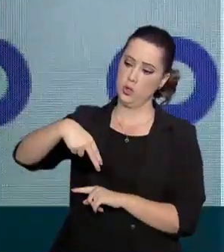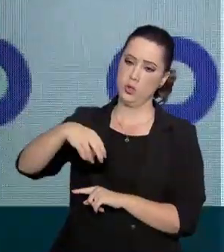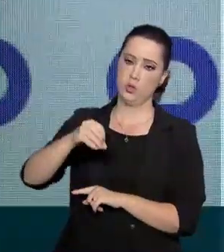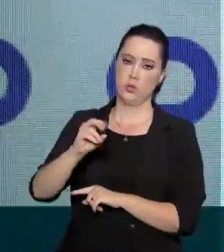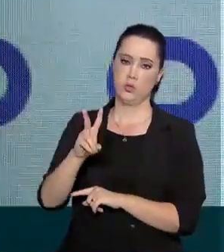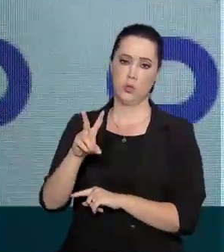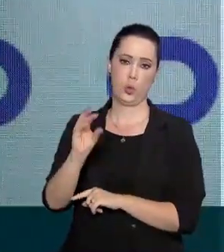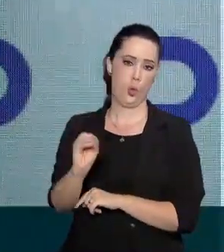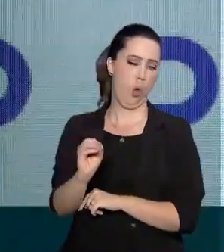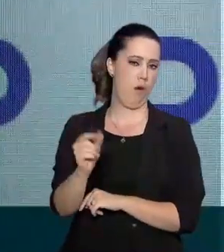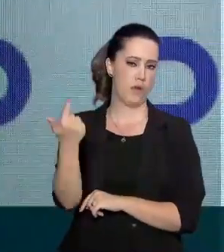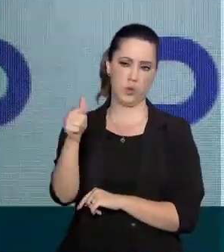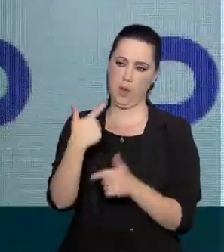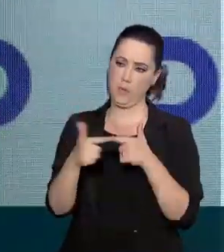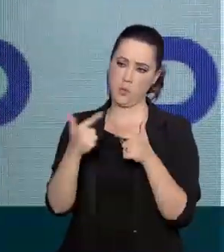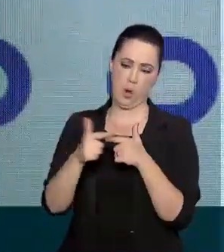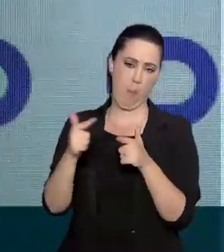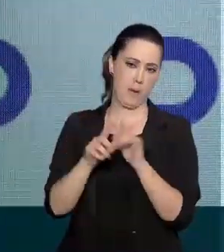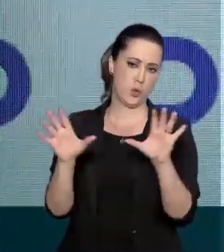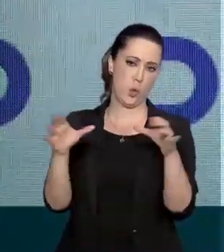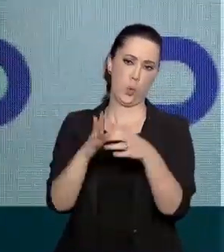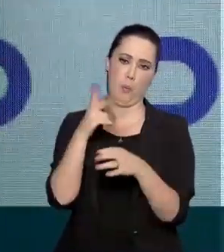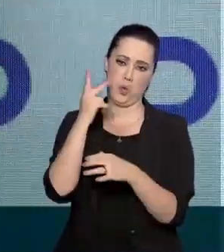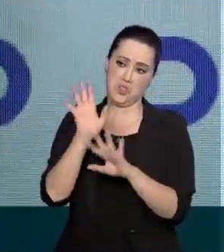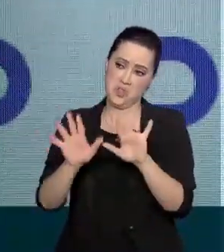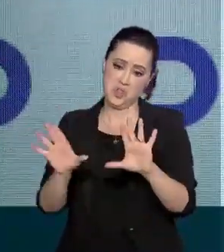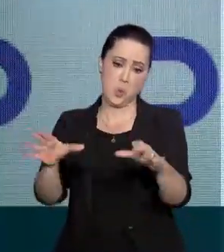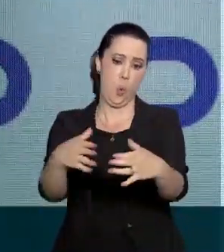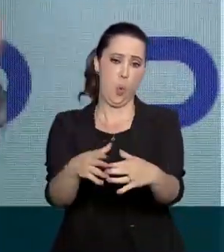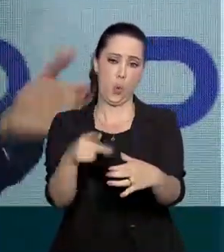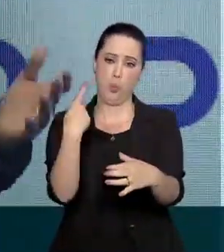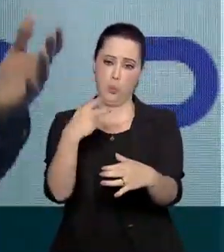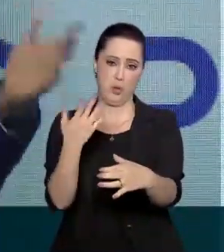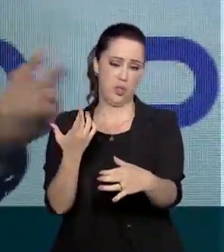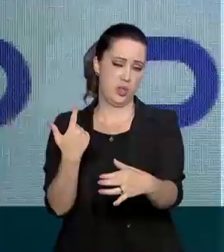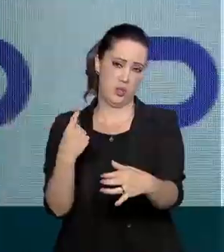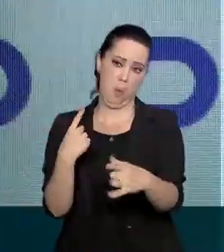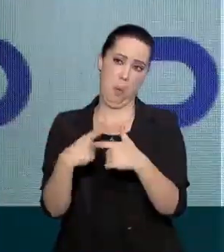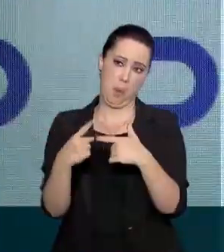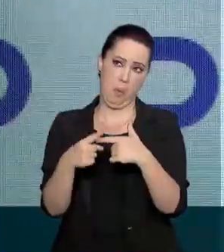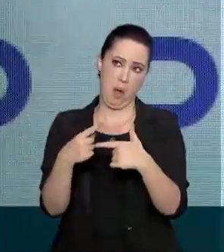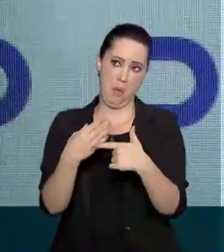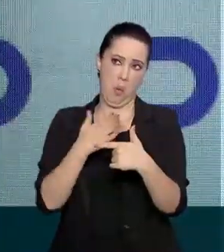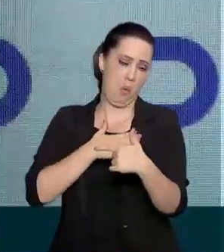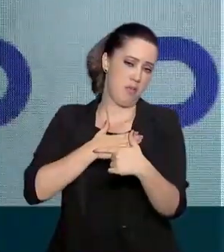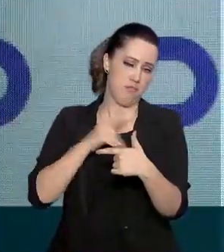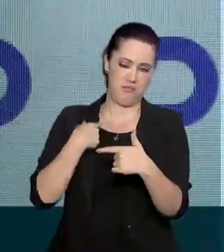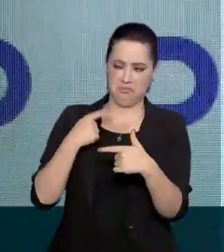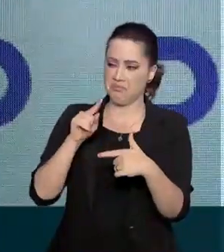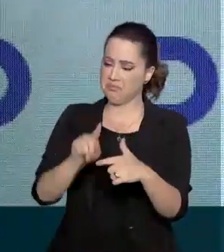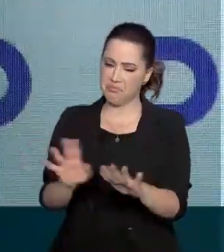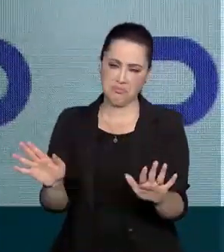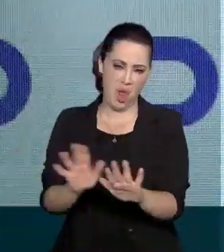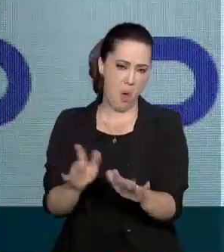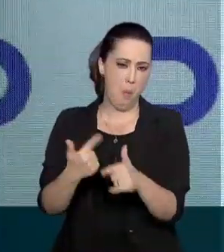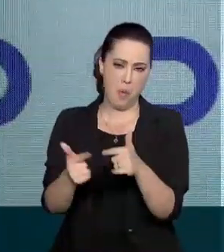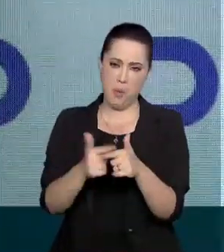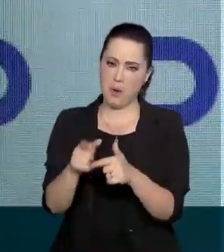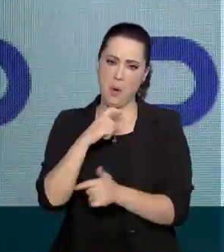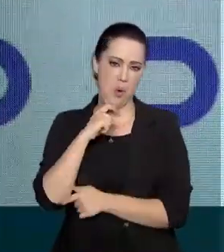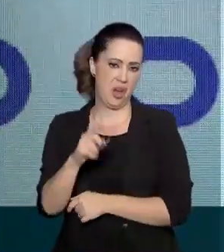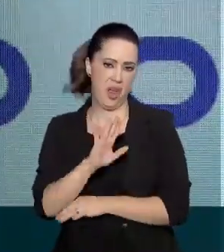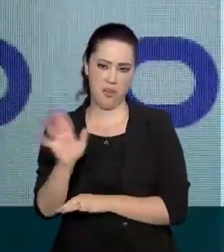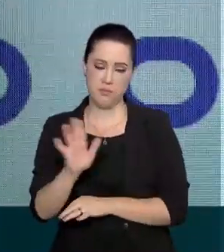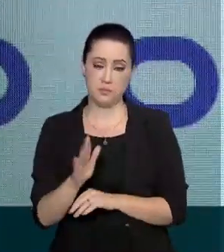problema partidário. Alguns partidos têm problema comigo. Tá? Uma pessoa excepcional que tem colaborado conosco nessa